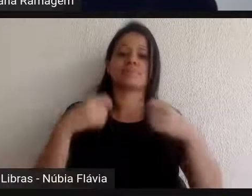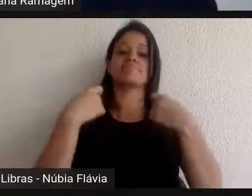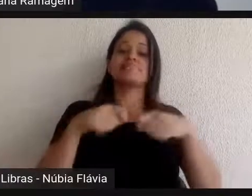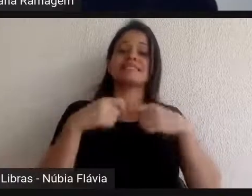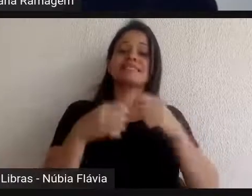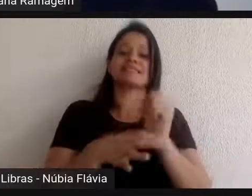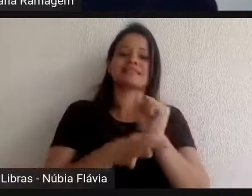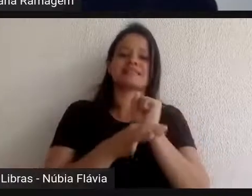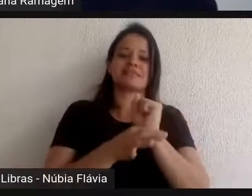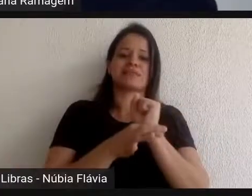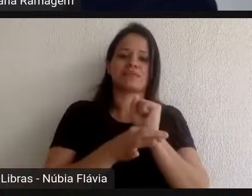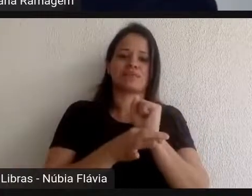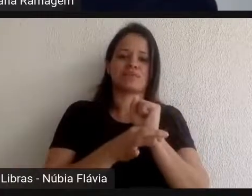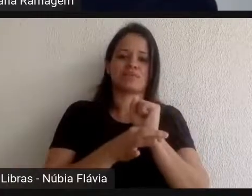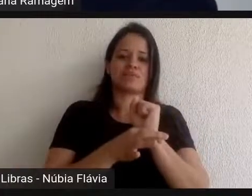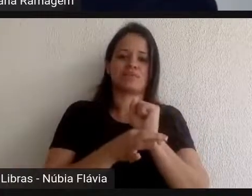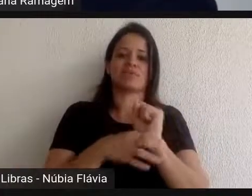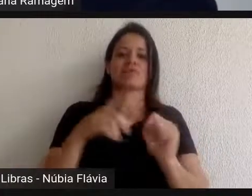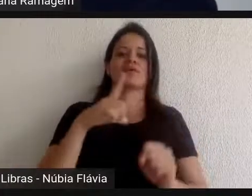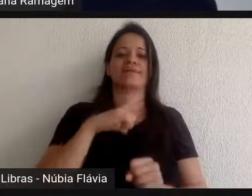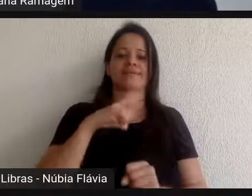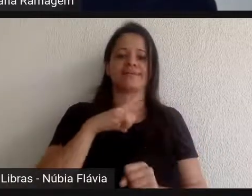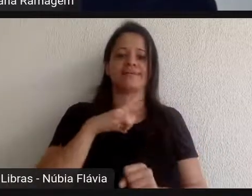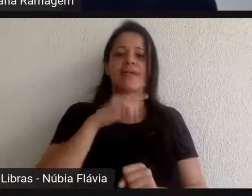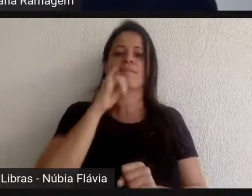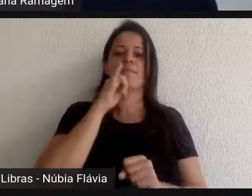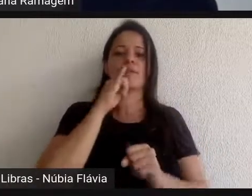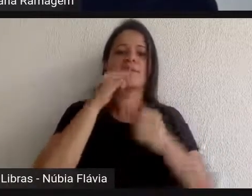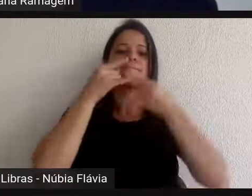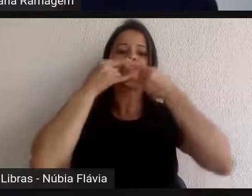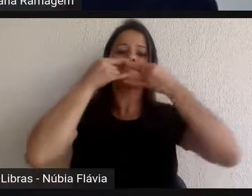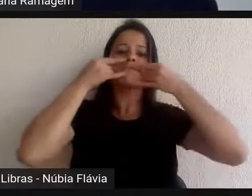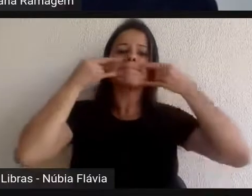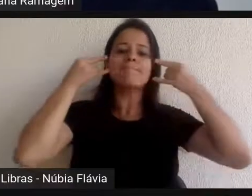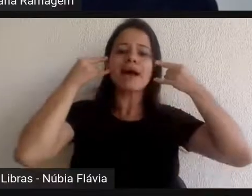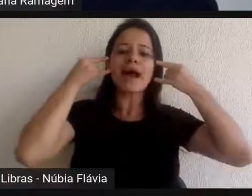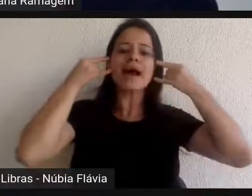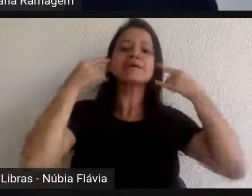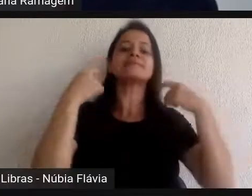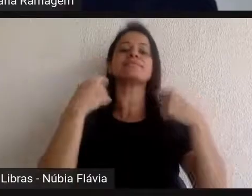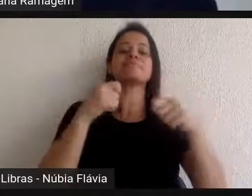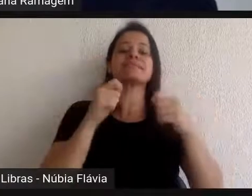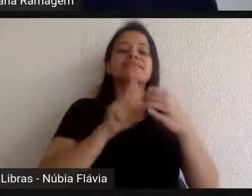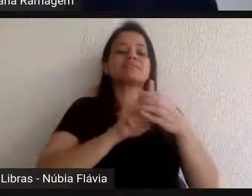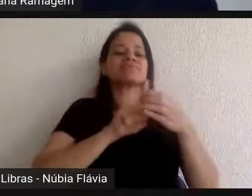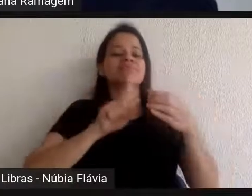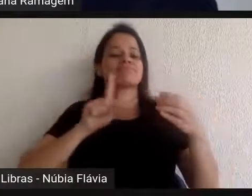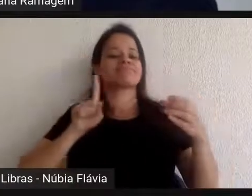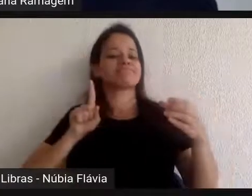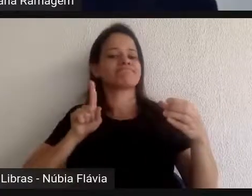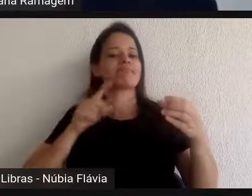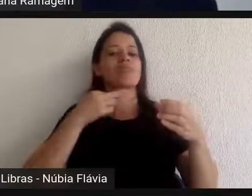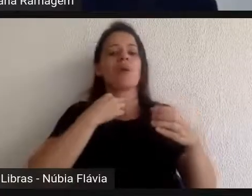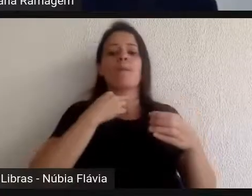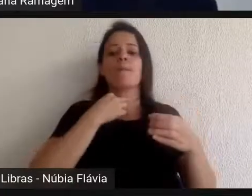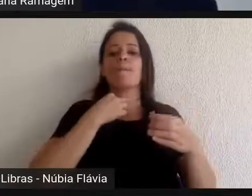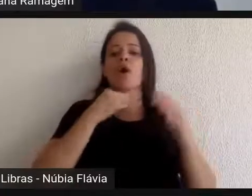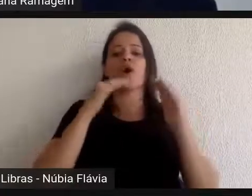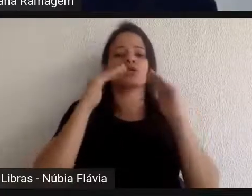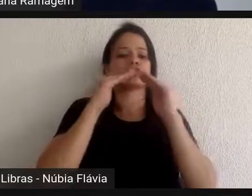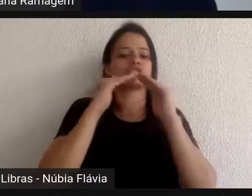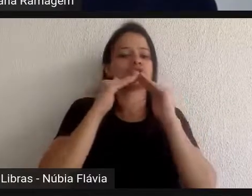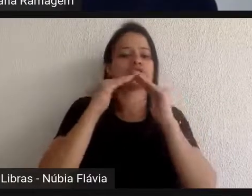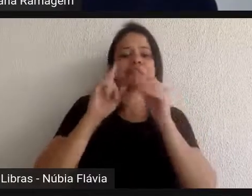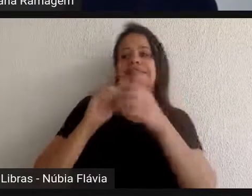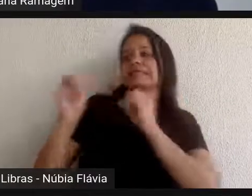cuidando, mantendo o uso de máscara, mantendo o distanciamento social, saindo de casa realmente só quando é de